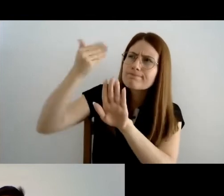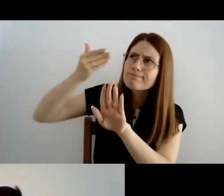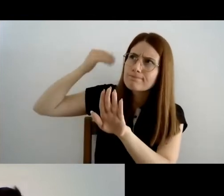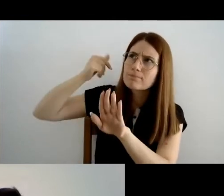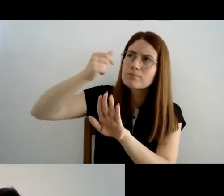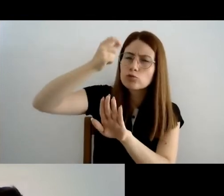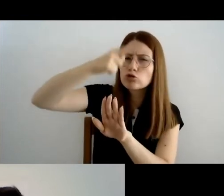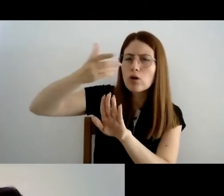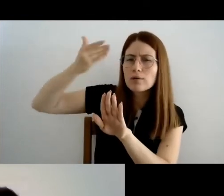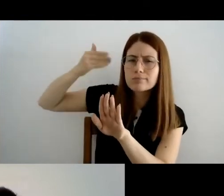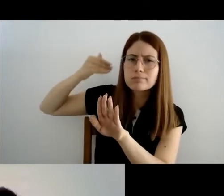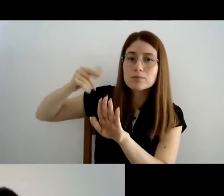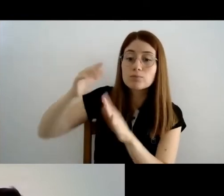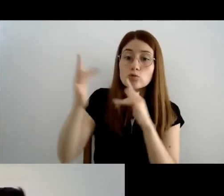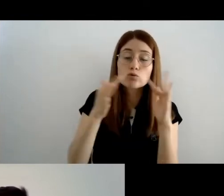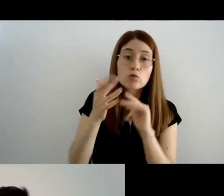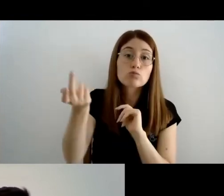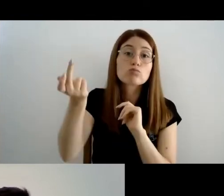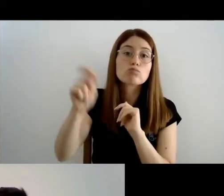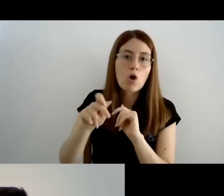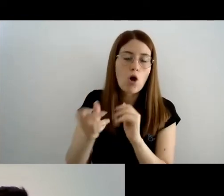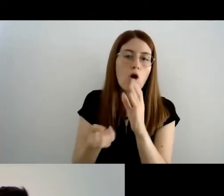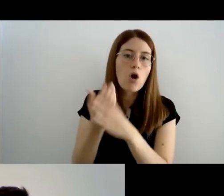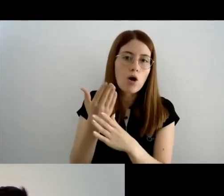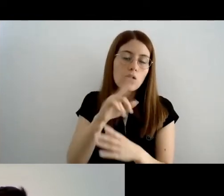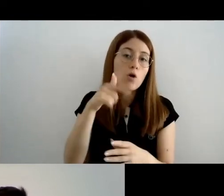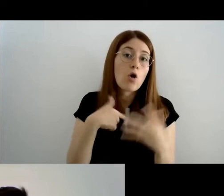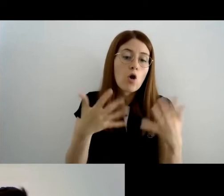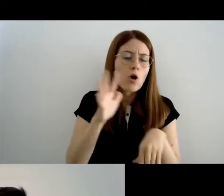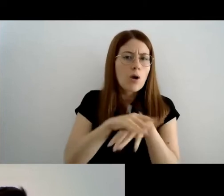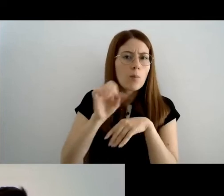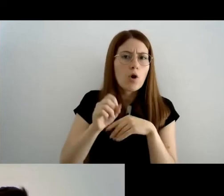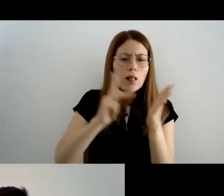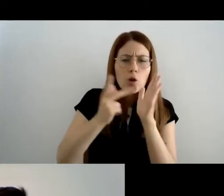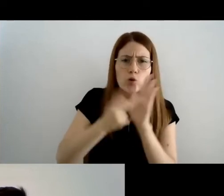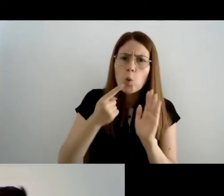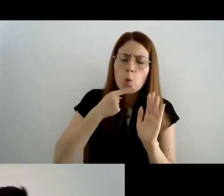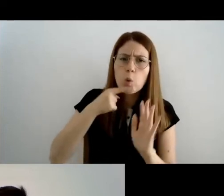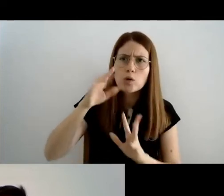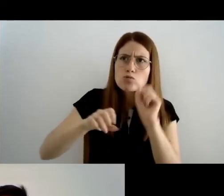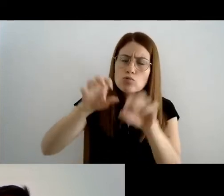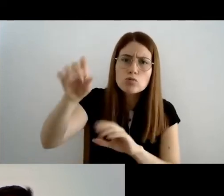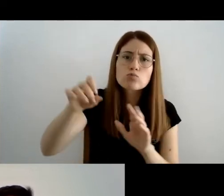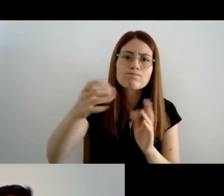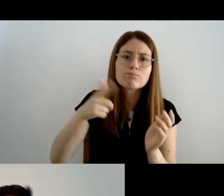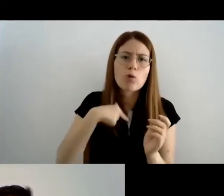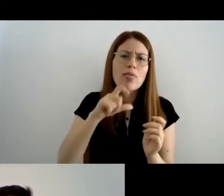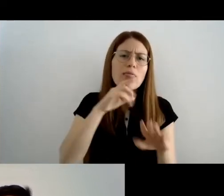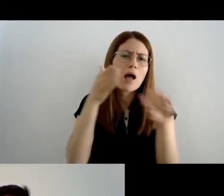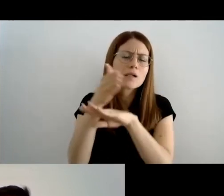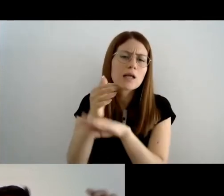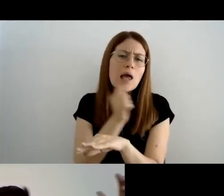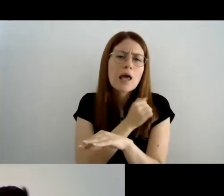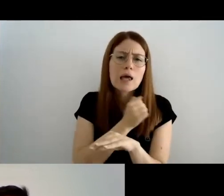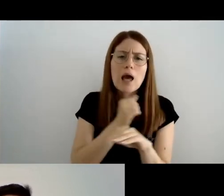quando o futebol apareceu, e nós agora, fruto de todo este avanço tecnológico, em casa temos acesso a um conjunto de documentários, um conjunto de